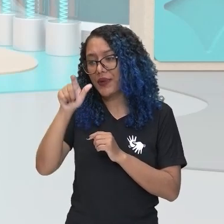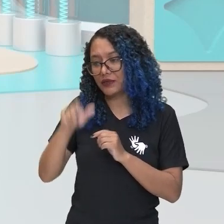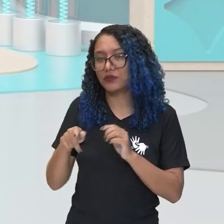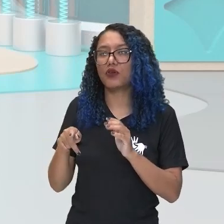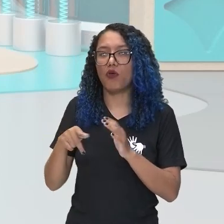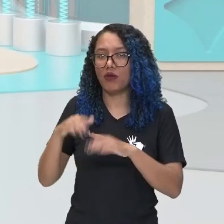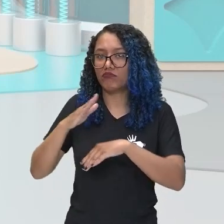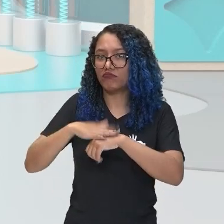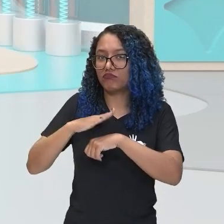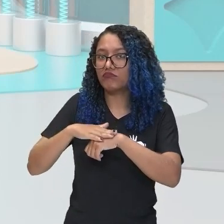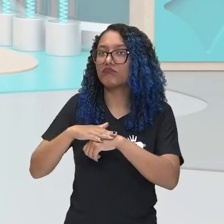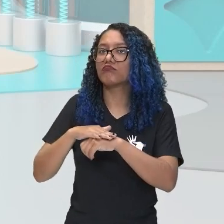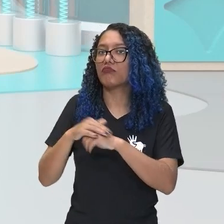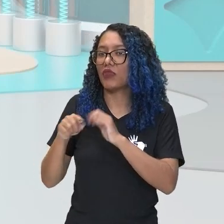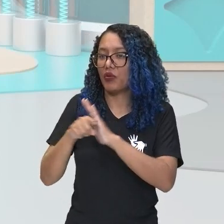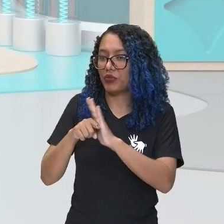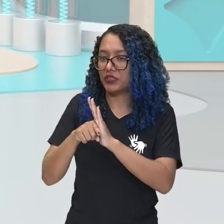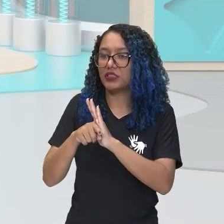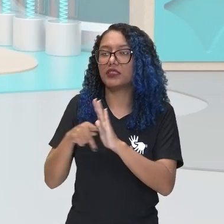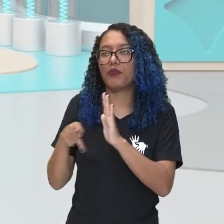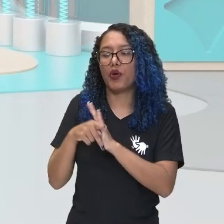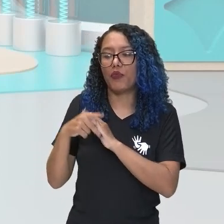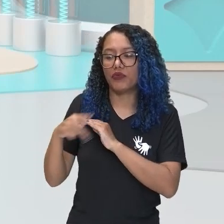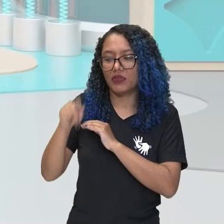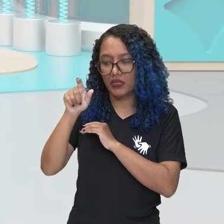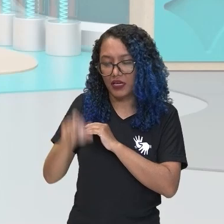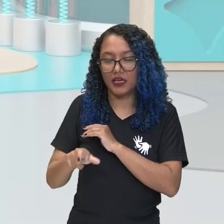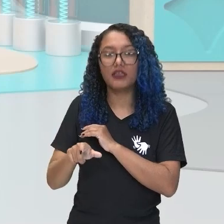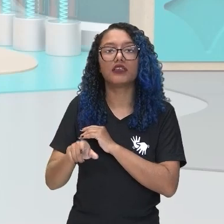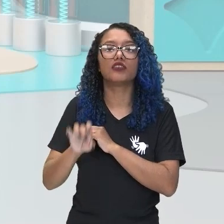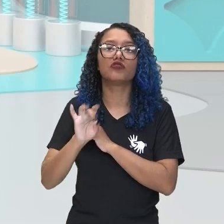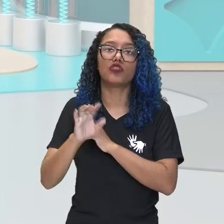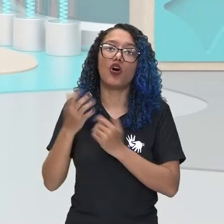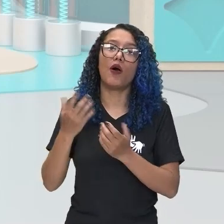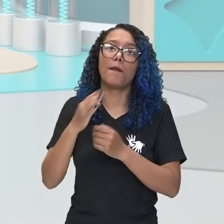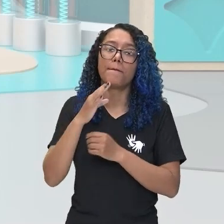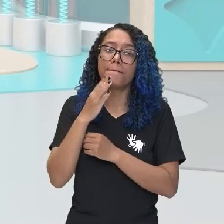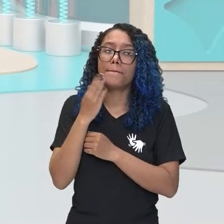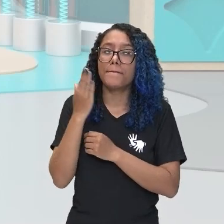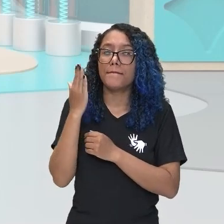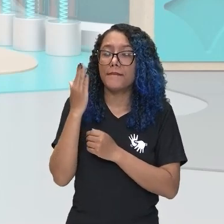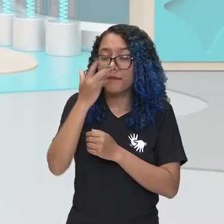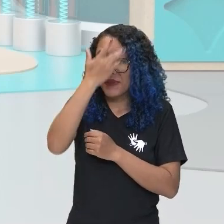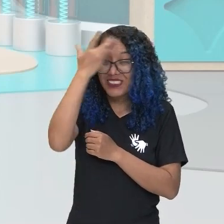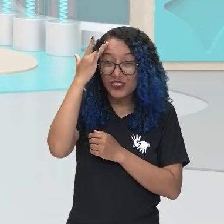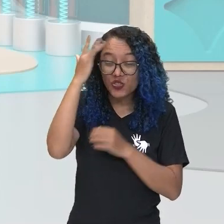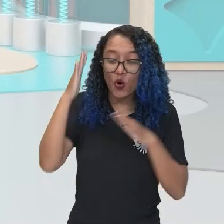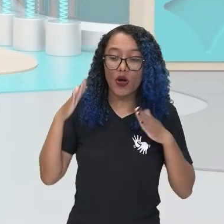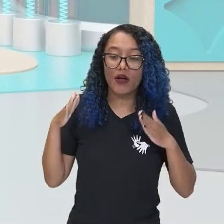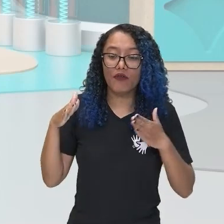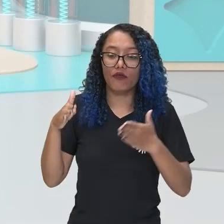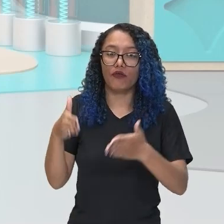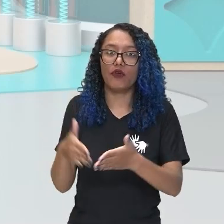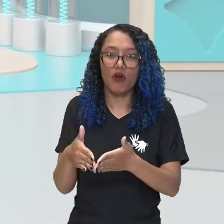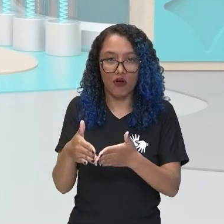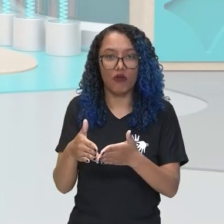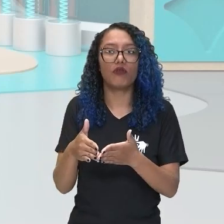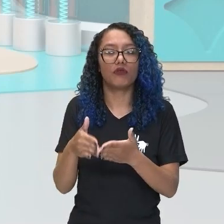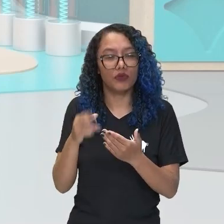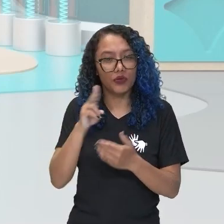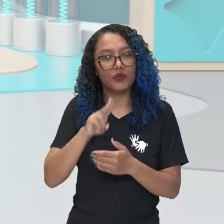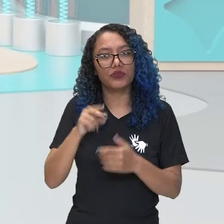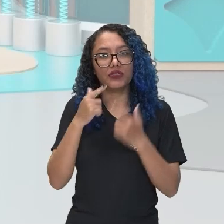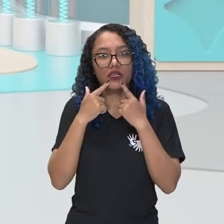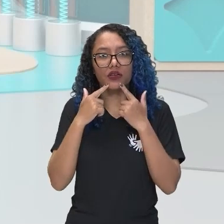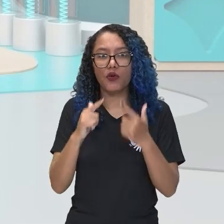divulgada. Então, é um texto que só quem realmente conhece que vai escrever, mas de uma linguagem clara, uma linguagem objetiva, que uma